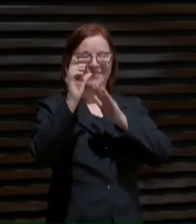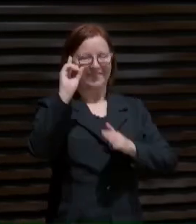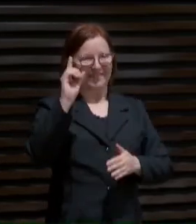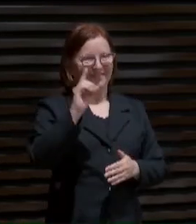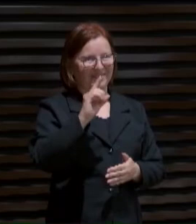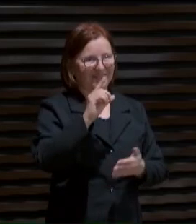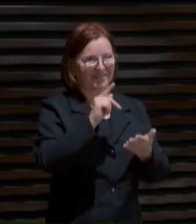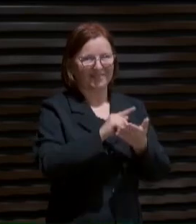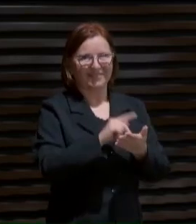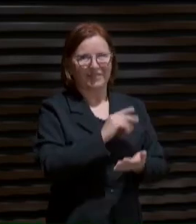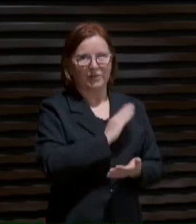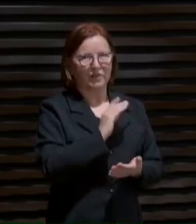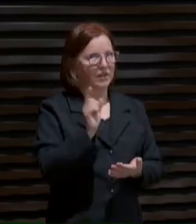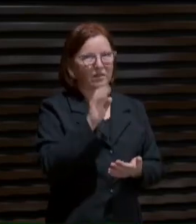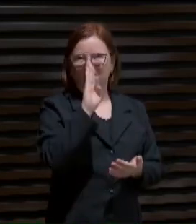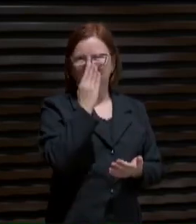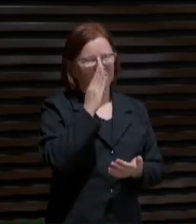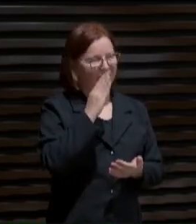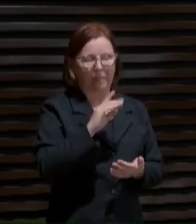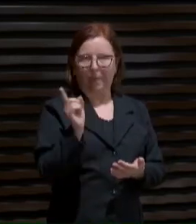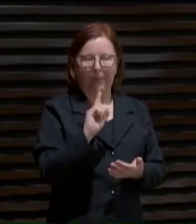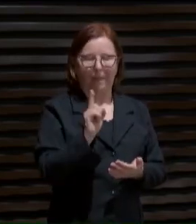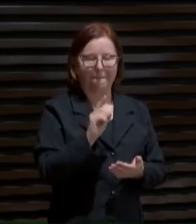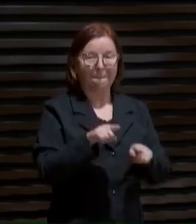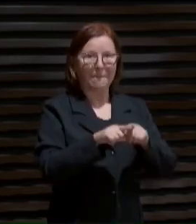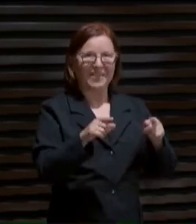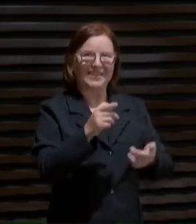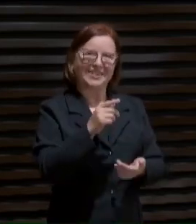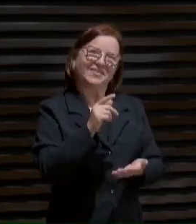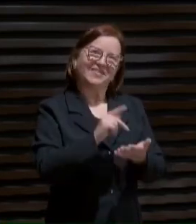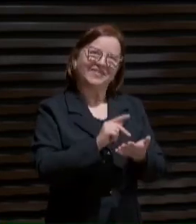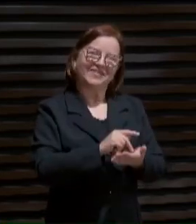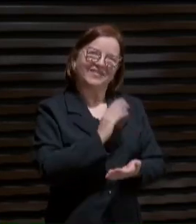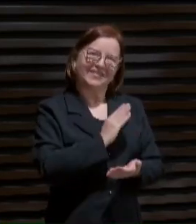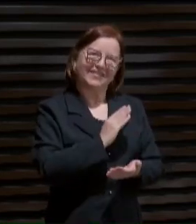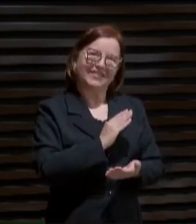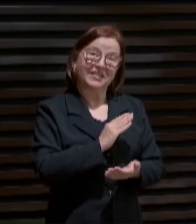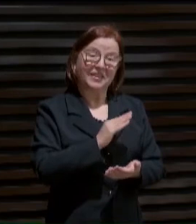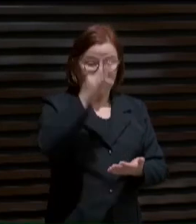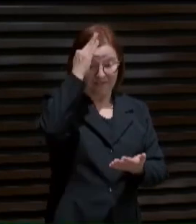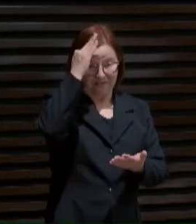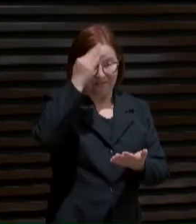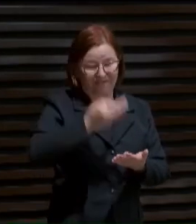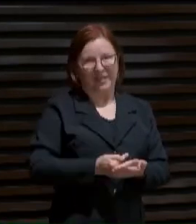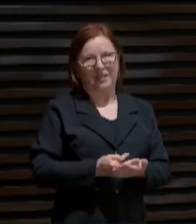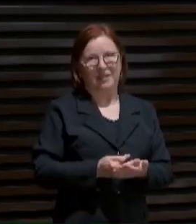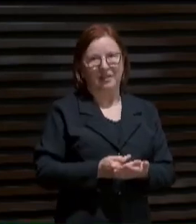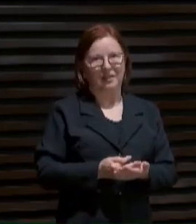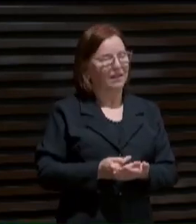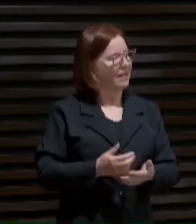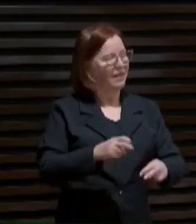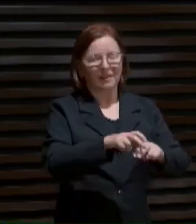não é com hipocrisia é com verdadeiro coração em inteira certeza da fé não é pelo